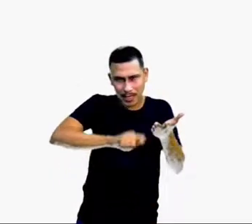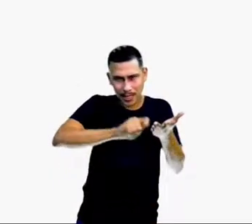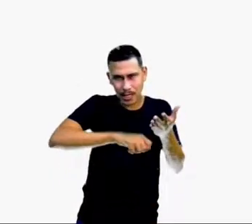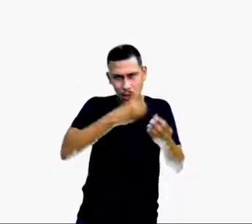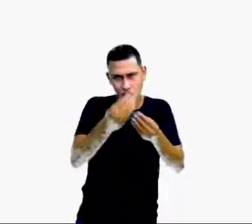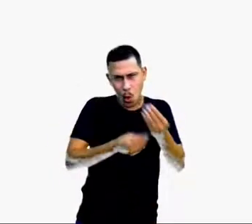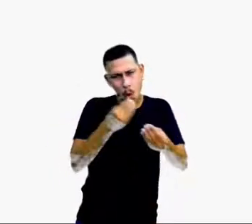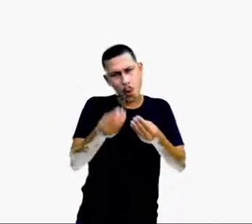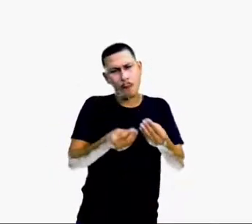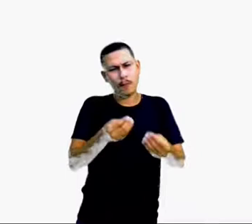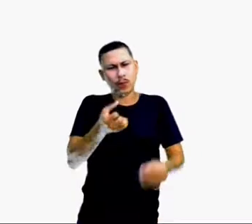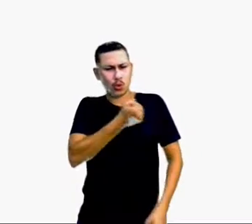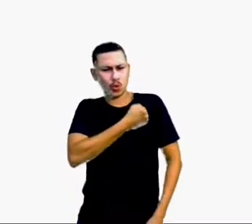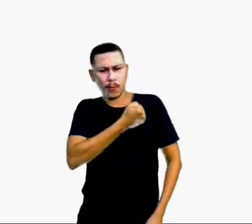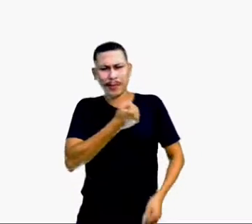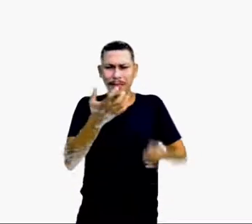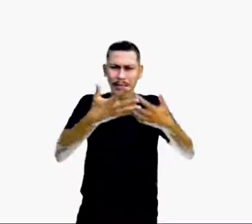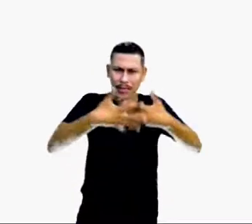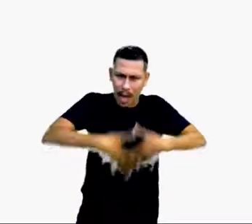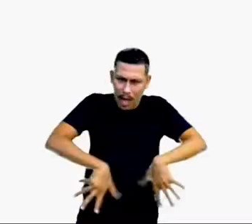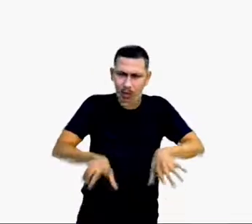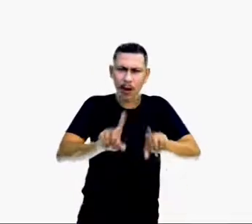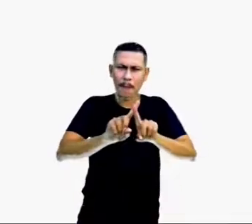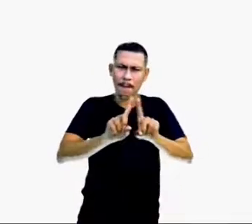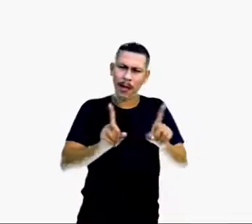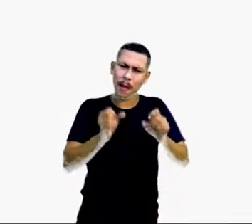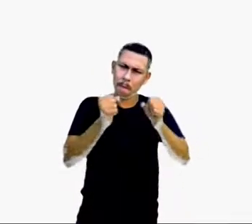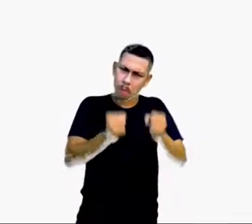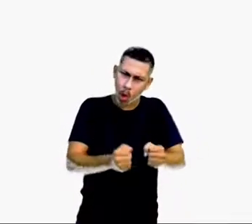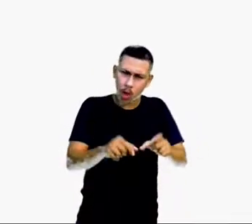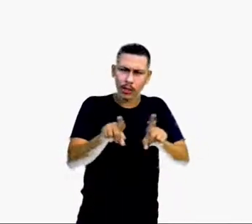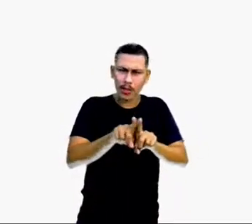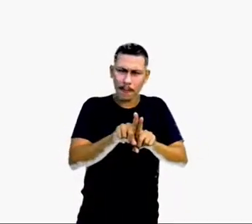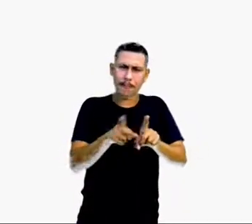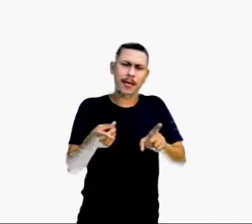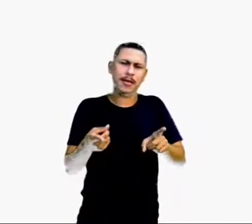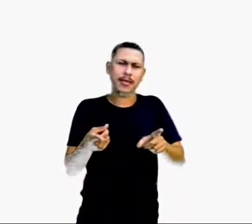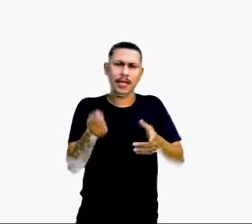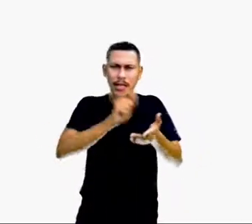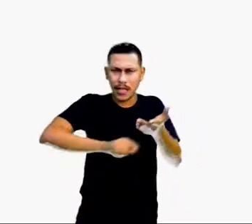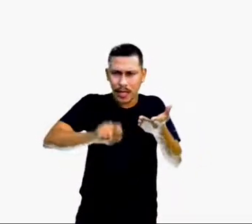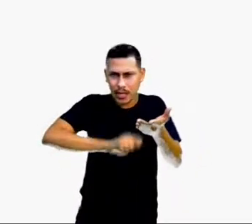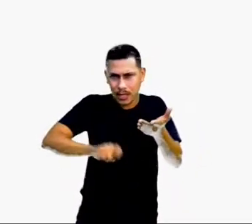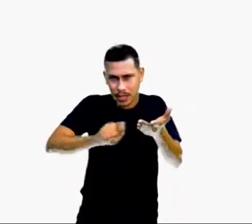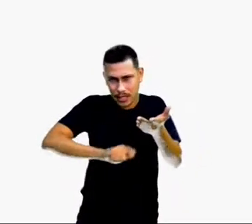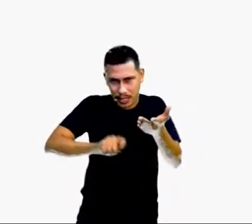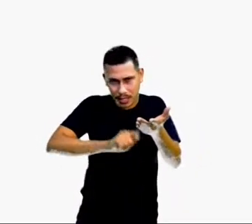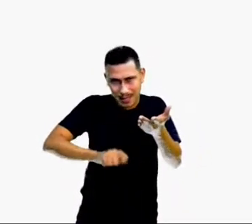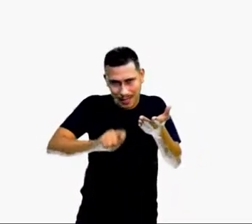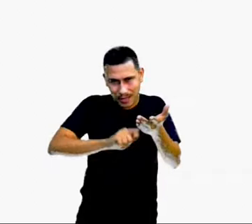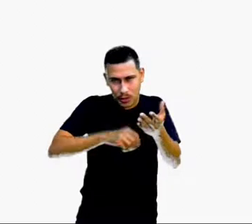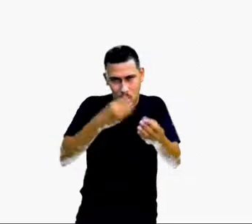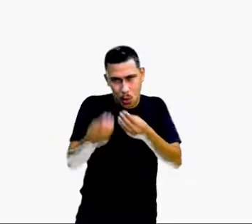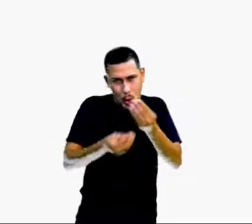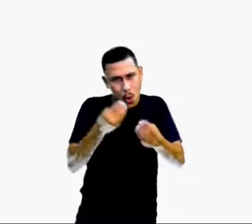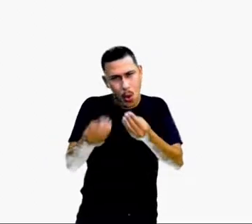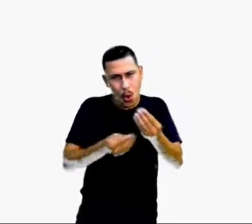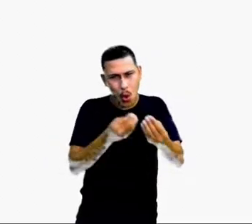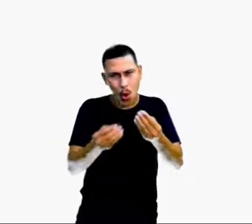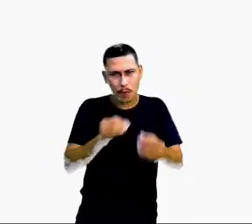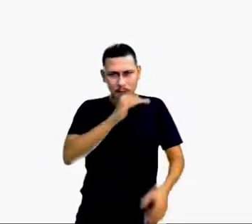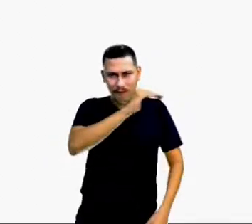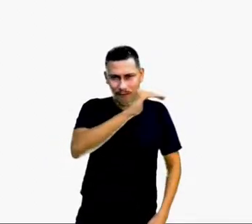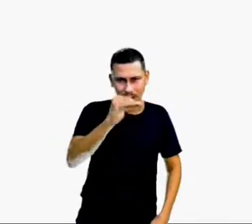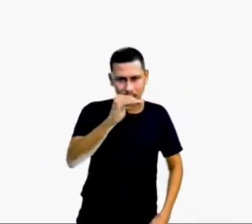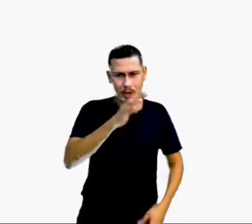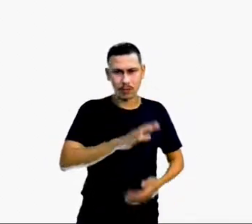número natural, mas ele pode ser escrito na forma de uma fração, que é um número racional. Então, escrito na forma